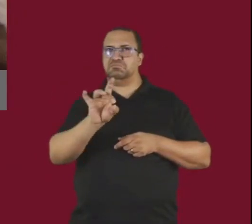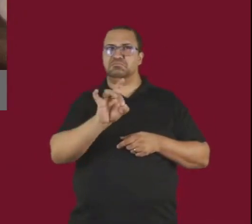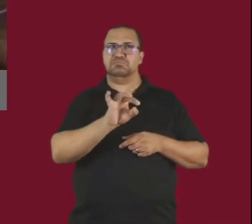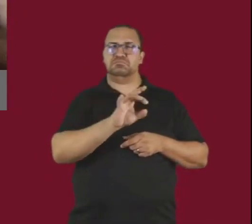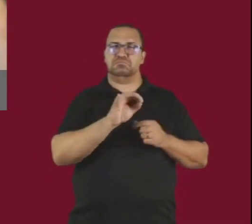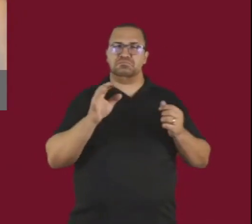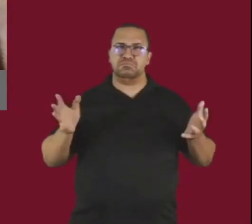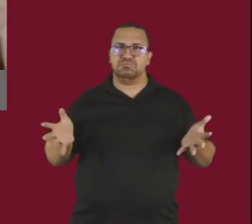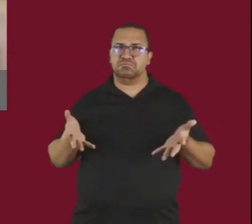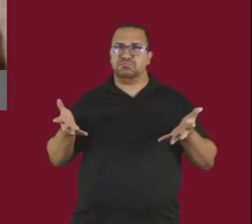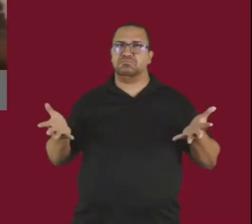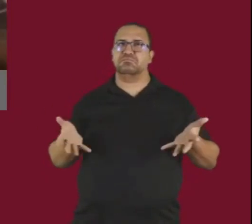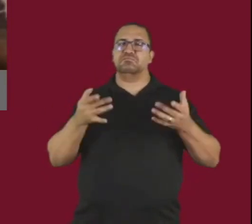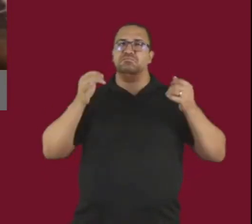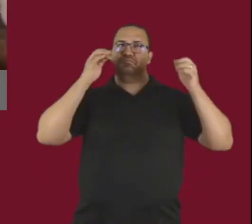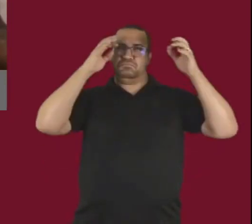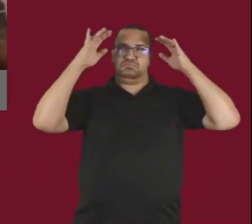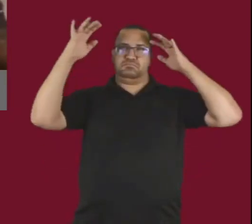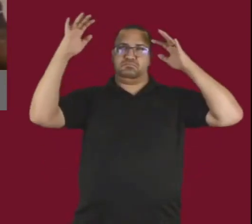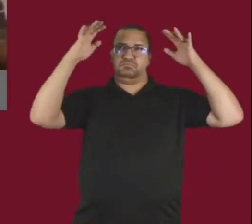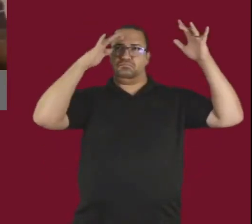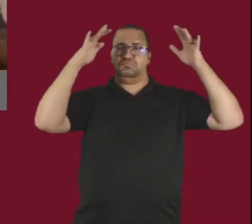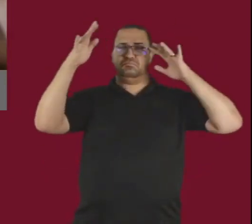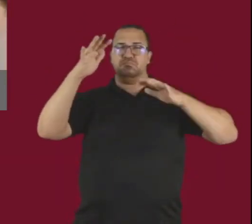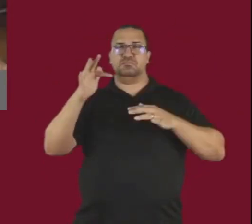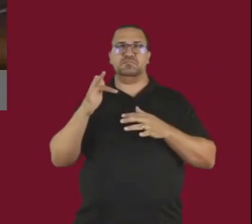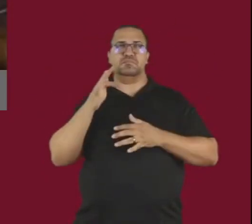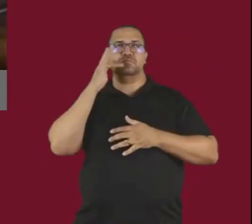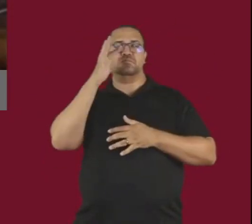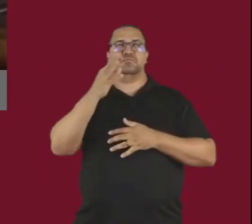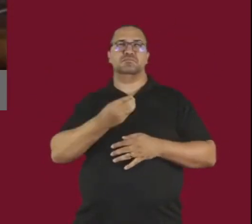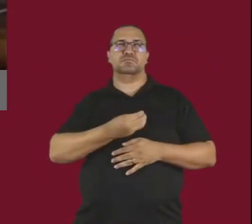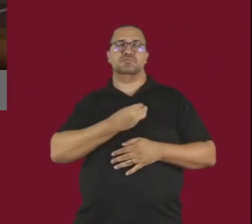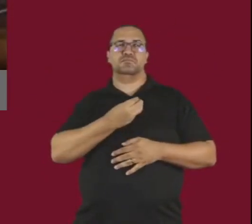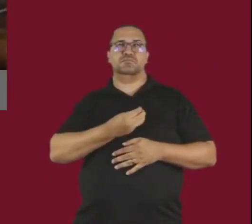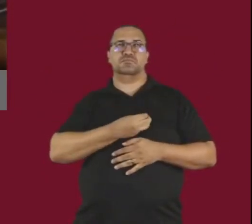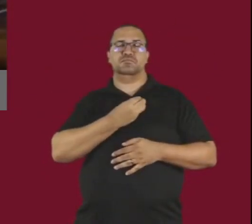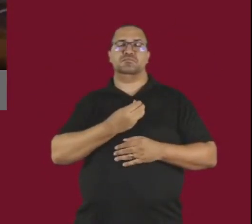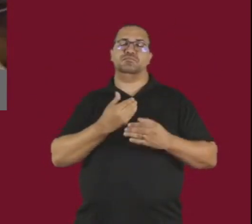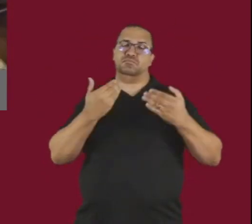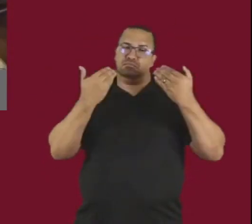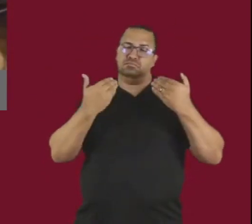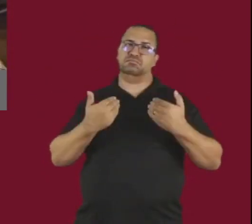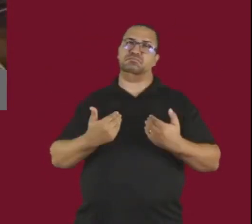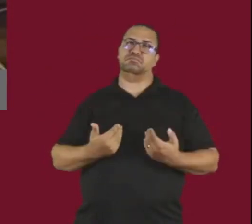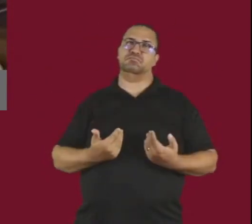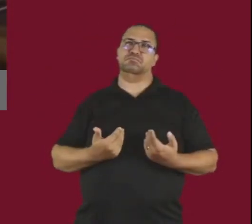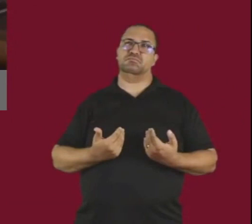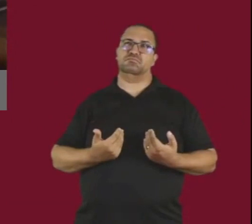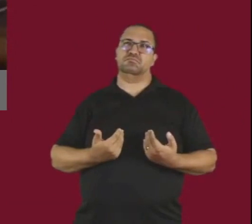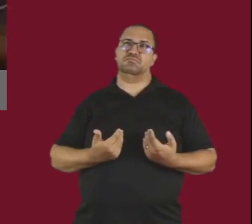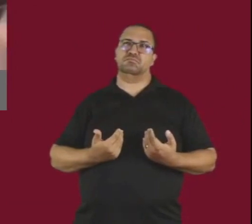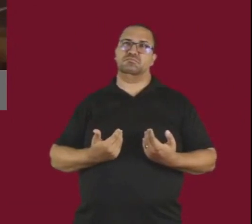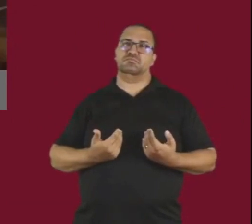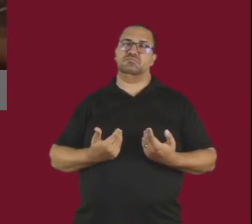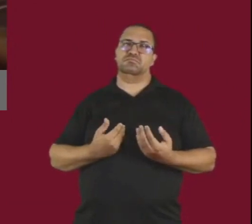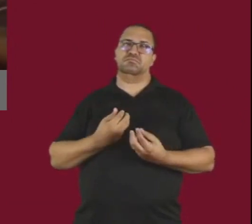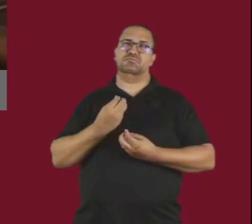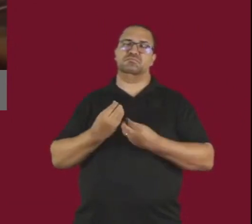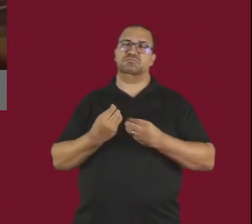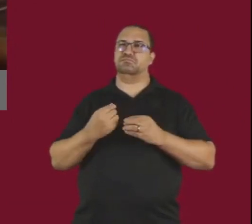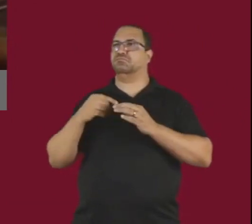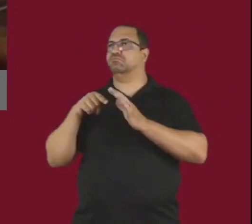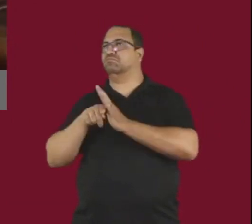estimular as pessoas a imaginar o futuro que elas queriam viver. E eu mesma não me dava conta de como é difícil se perguntar para